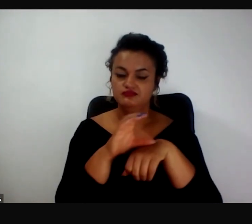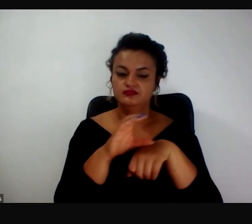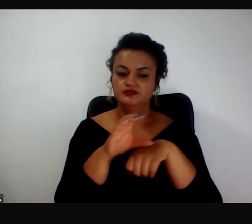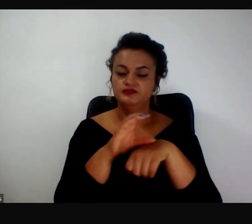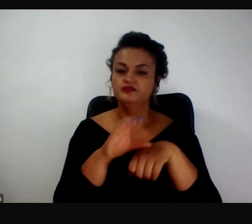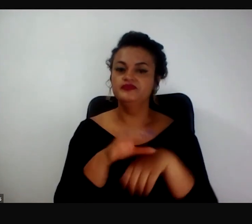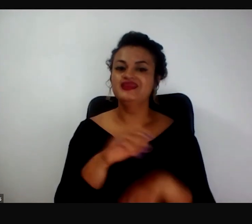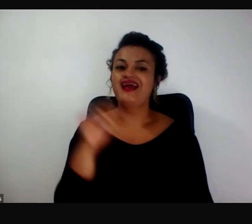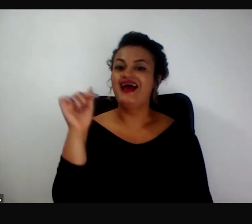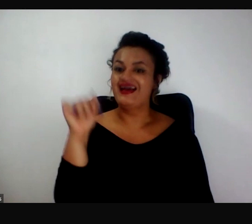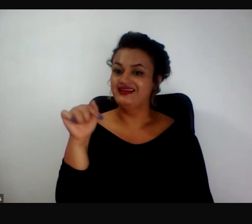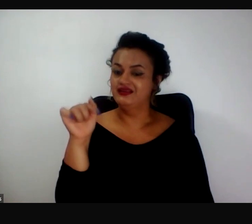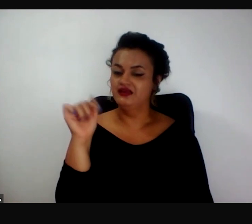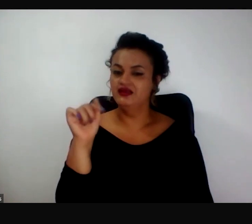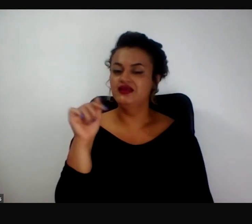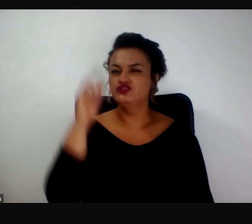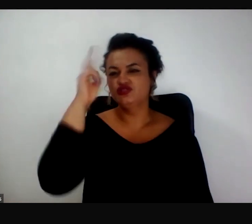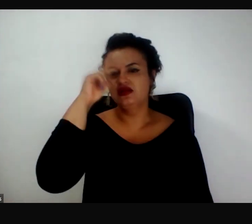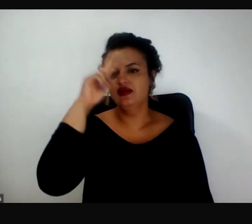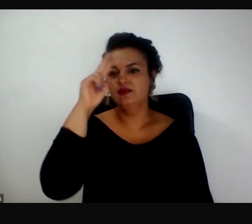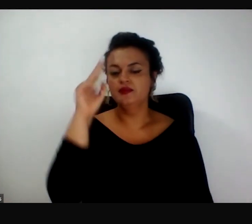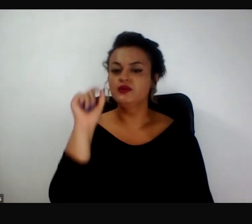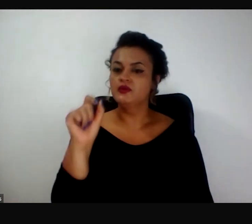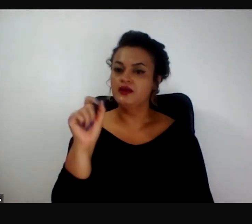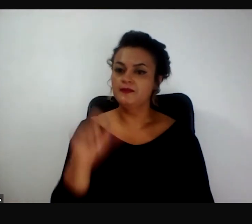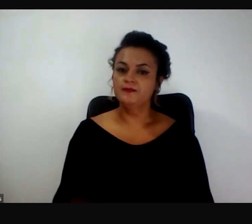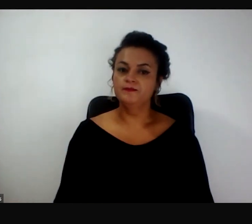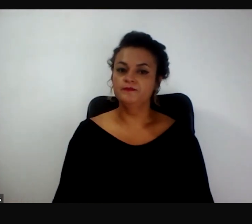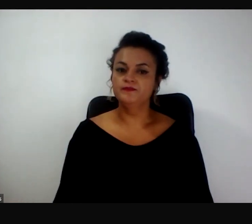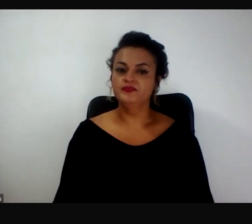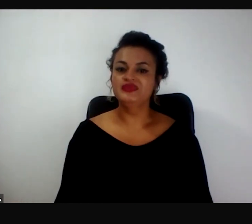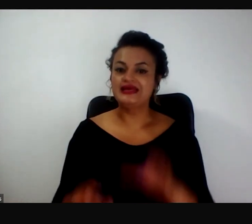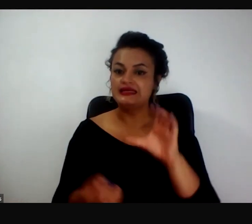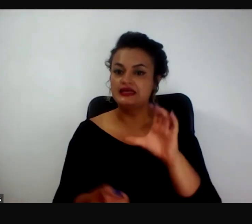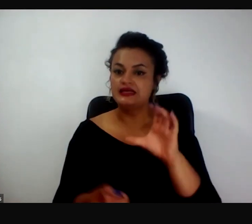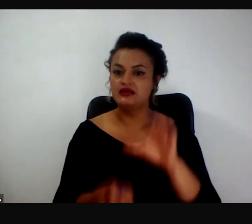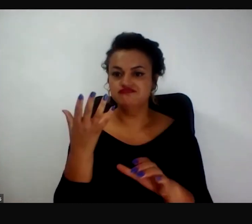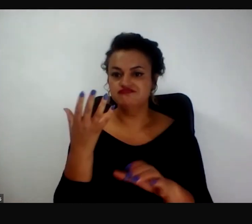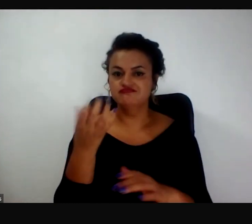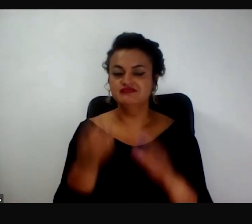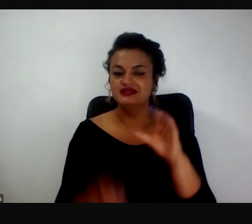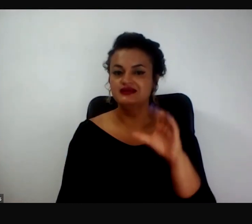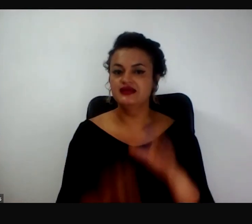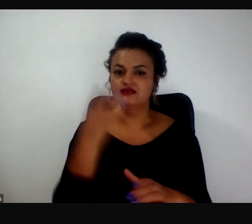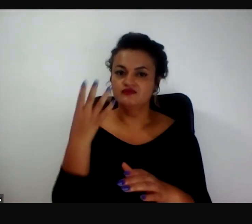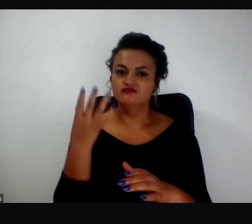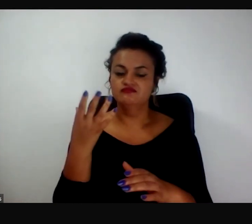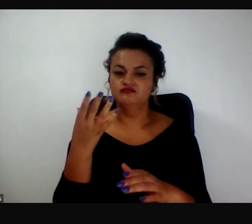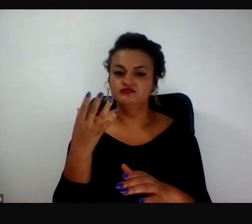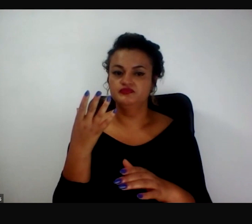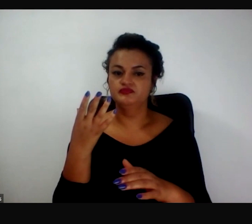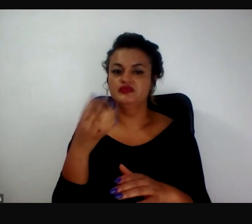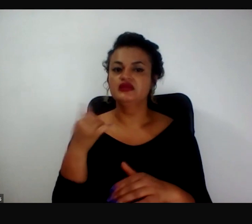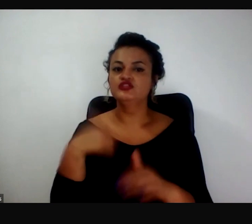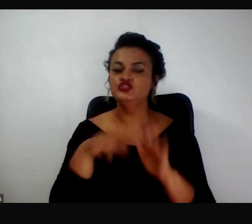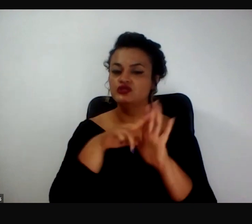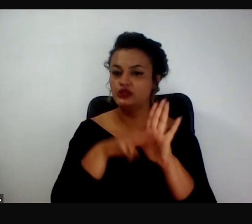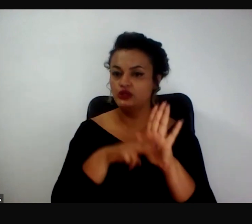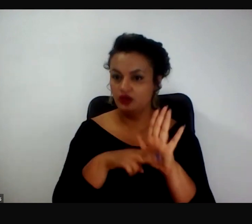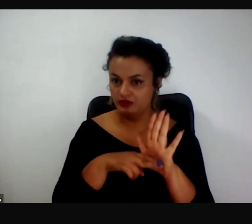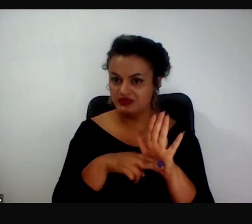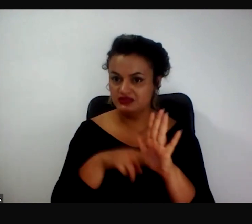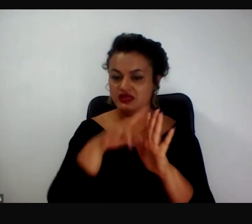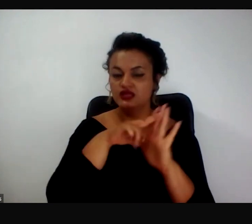Aqui já podemos falar diretamente de criação de direito. Já as